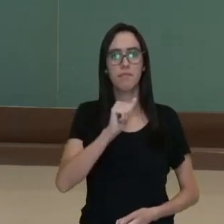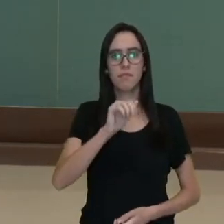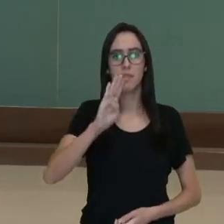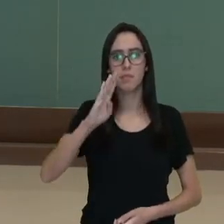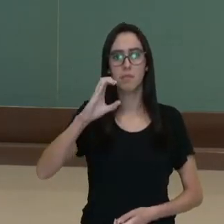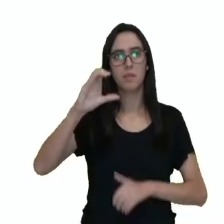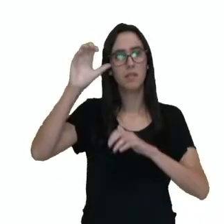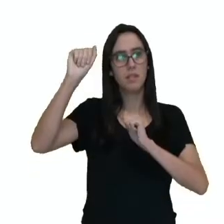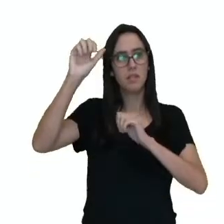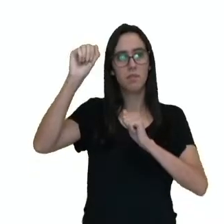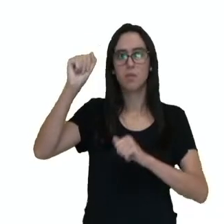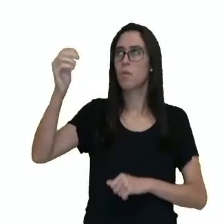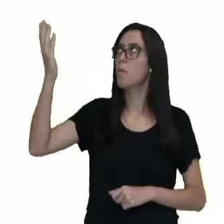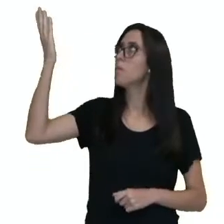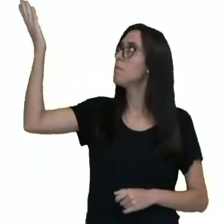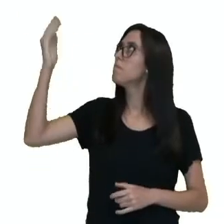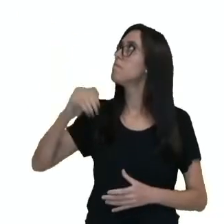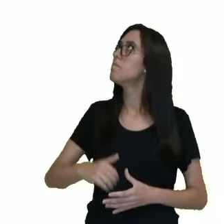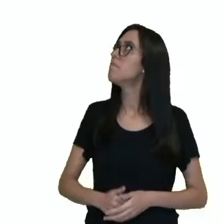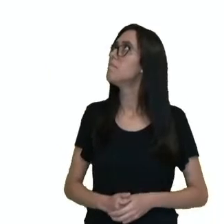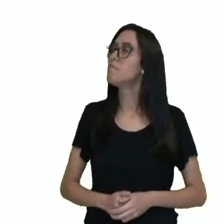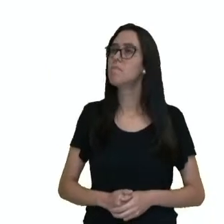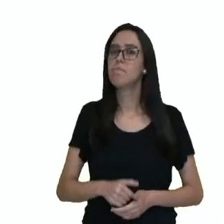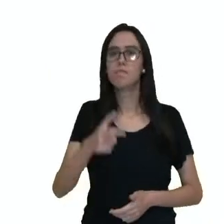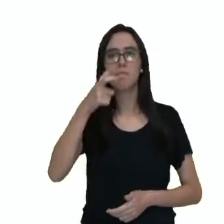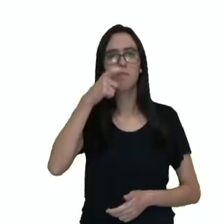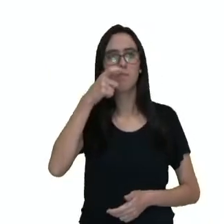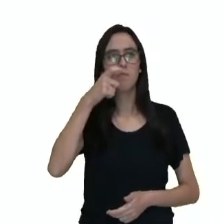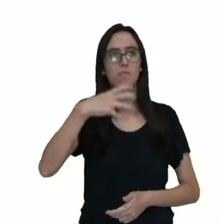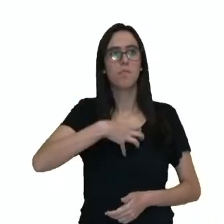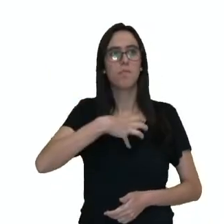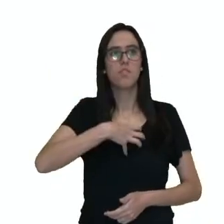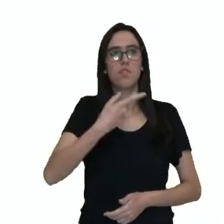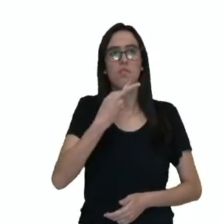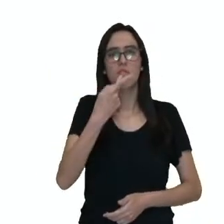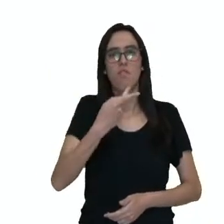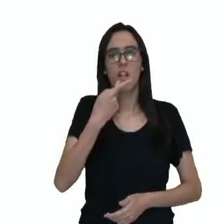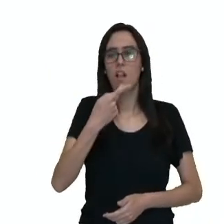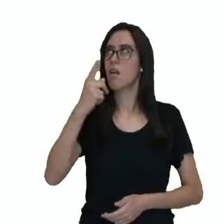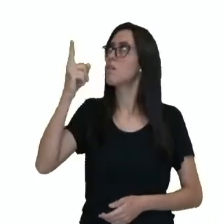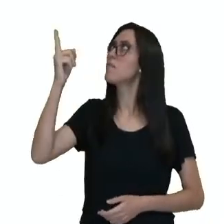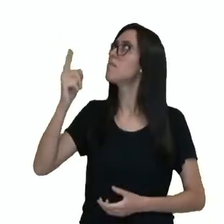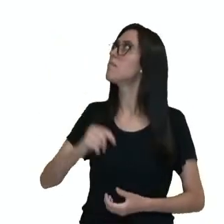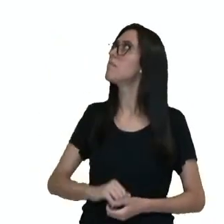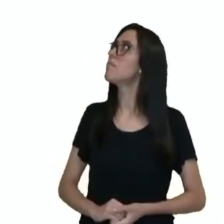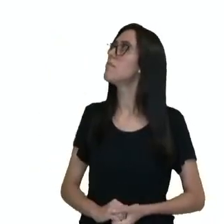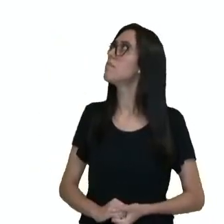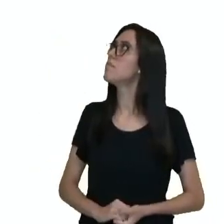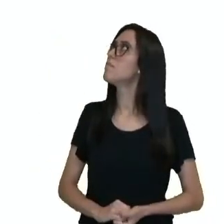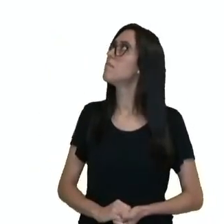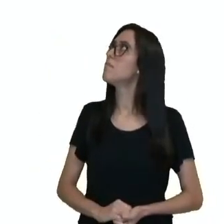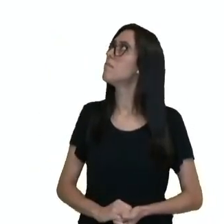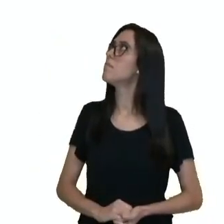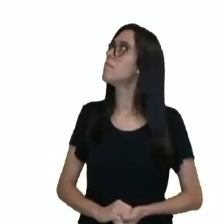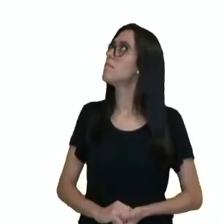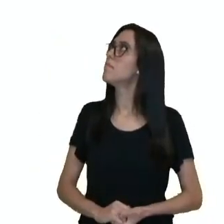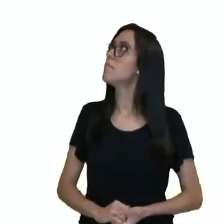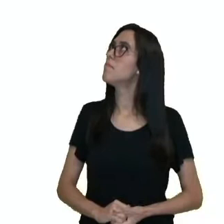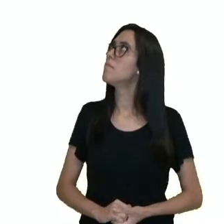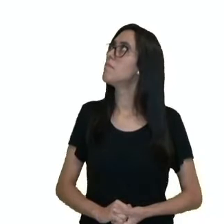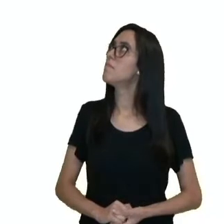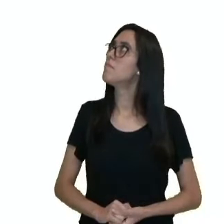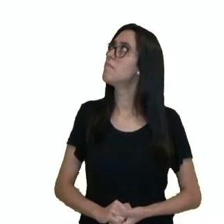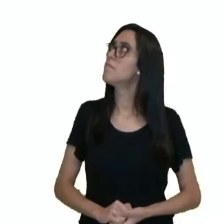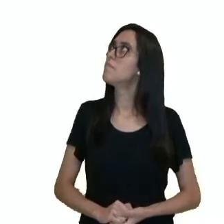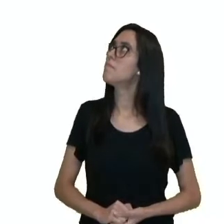en español. Observe aqui a pronúncia, ó. A de alto, alto, B de barco,